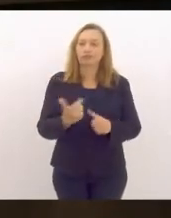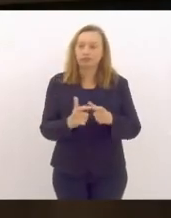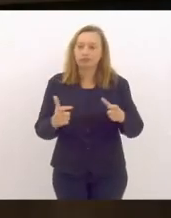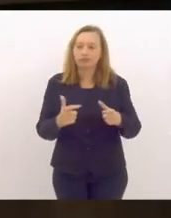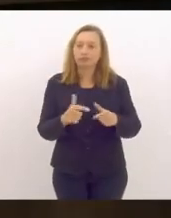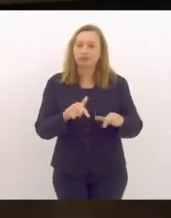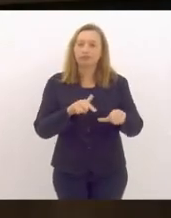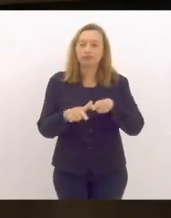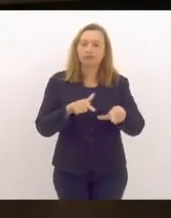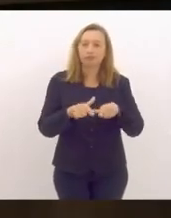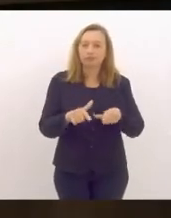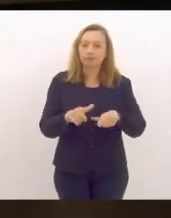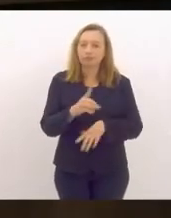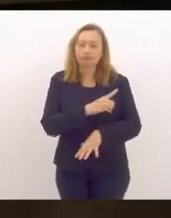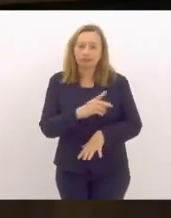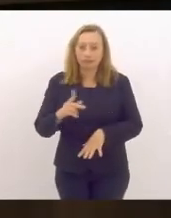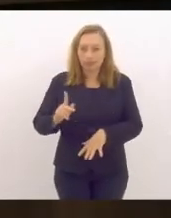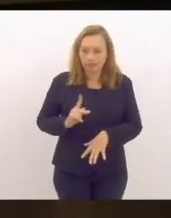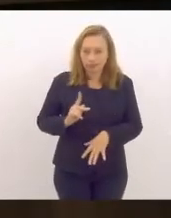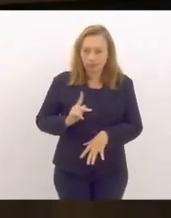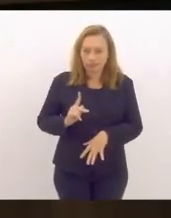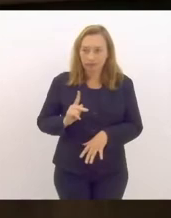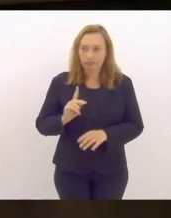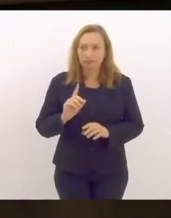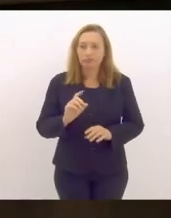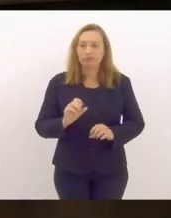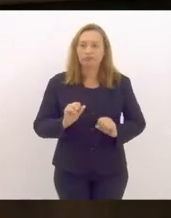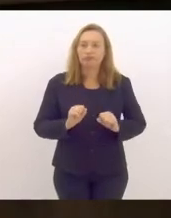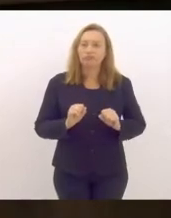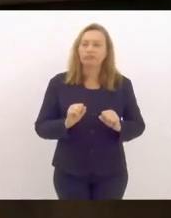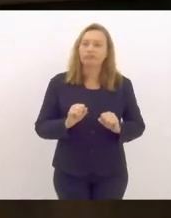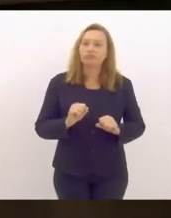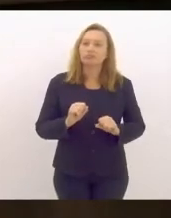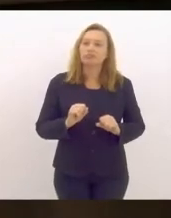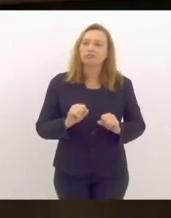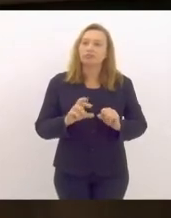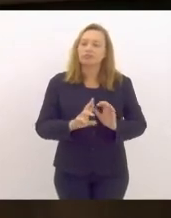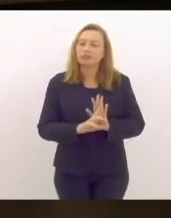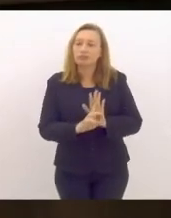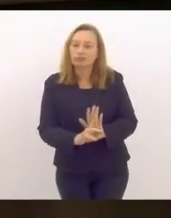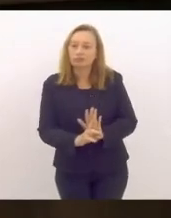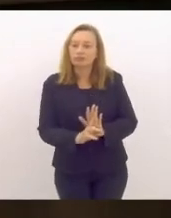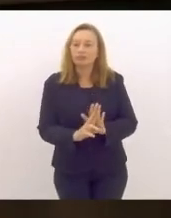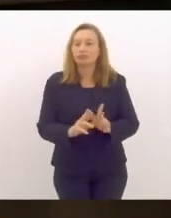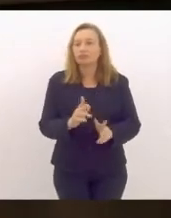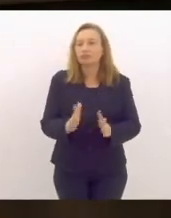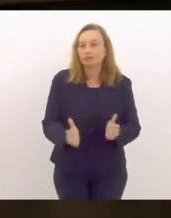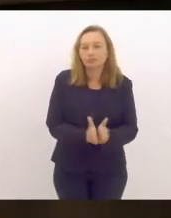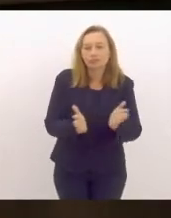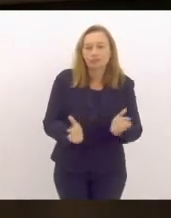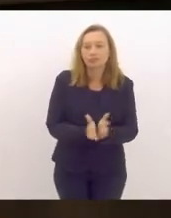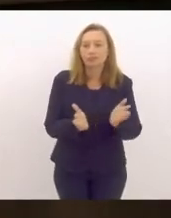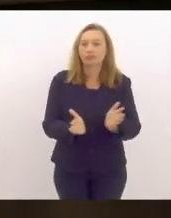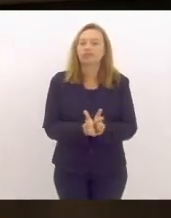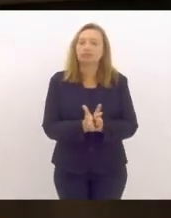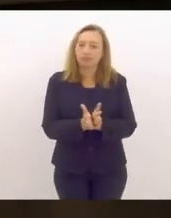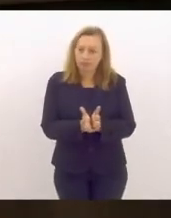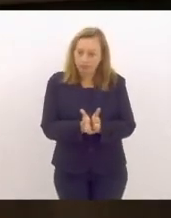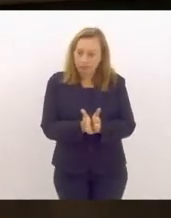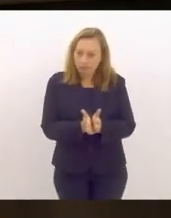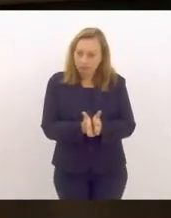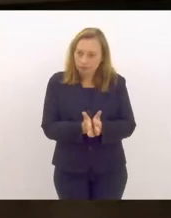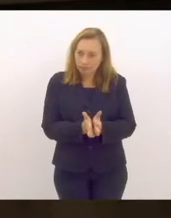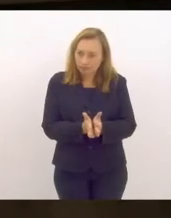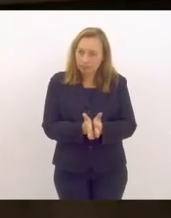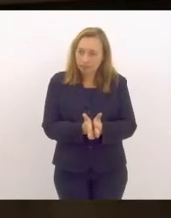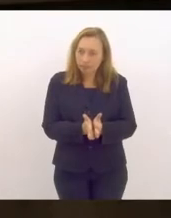missões da Defensoria, de defender, sobretudo, representar, sobretudo, o povo mais pobre, os desvalidos, os